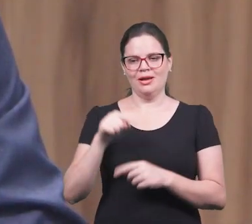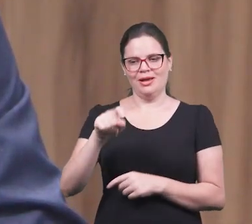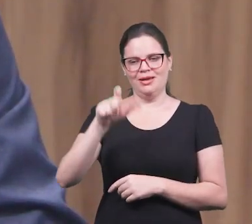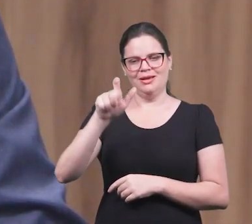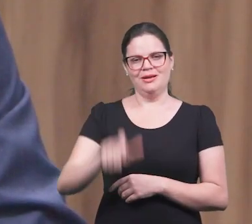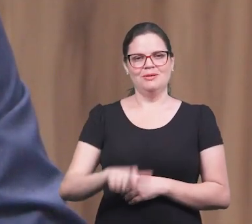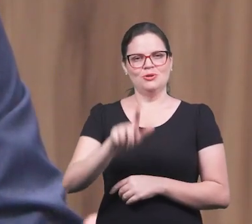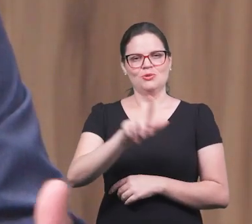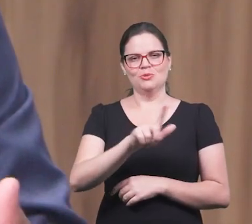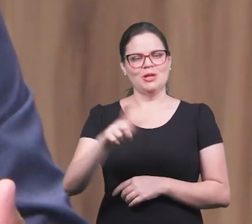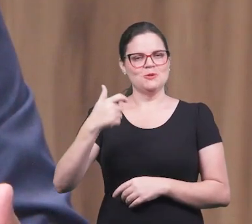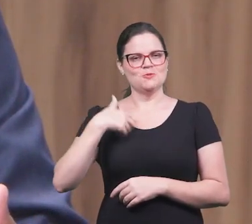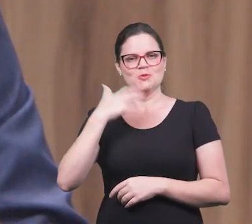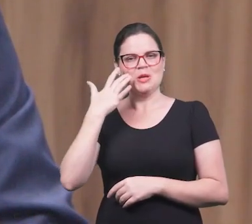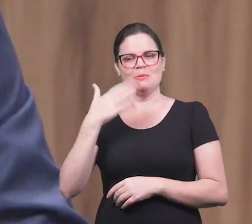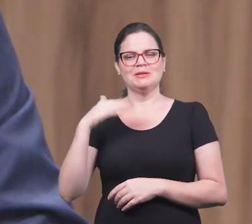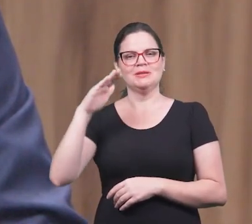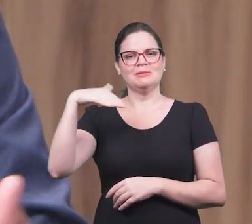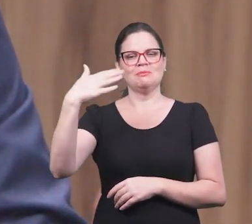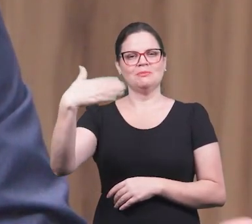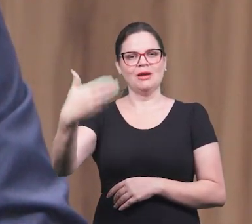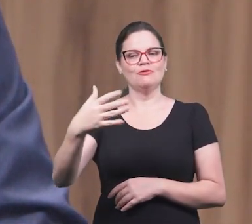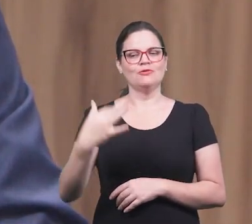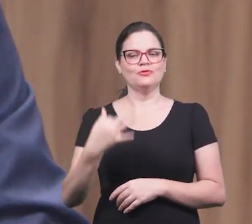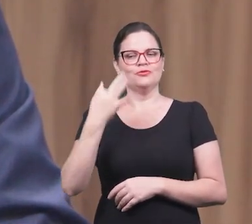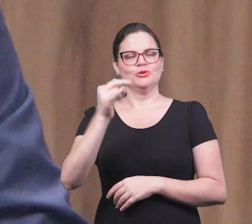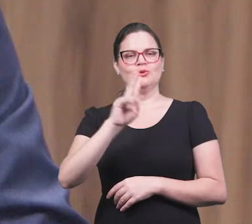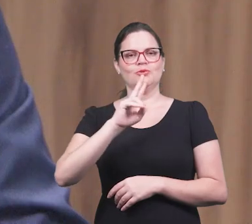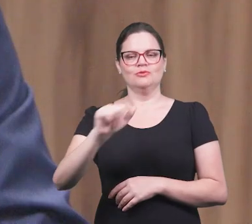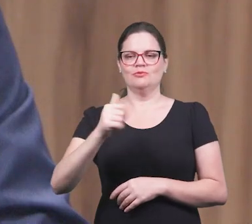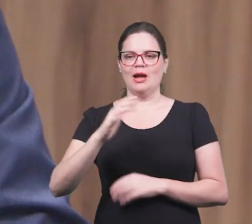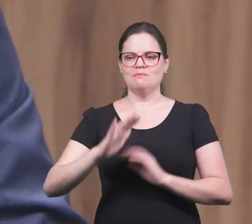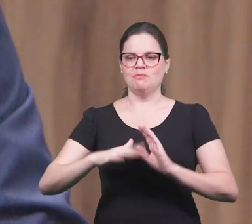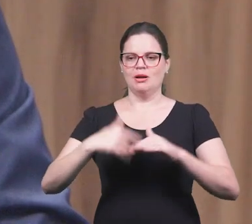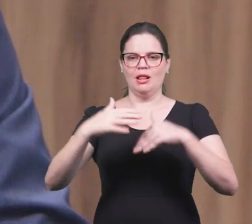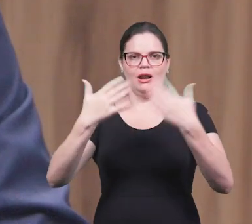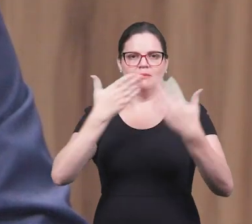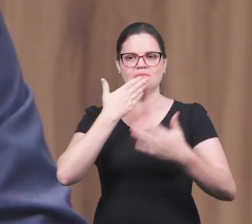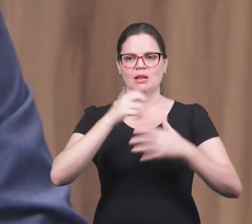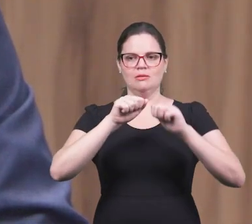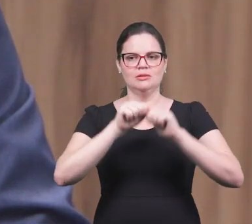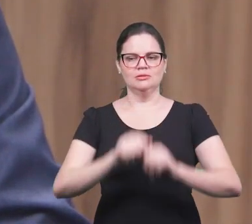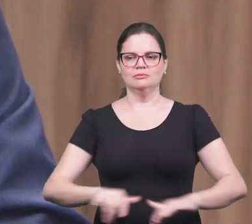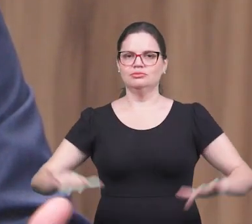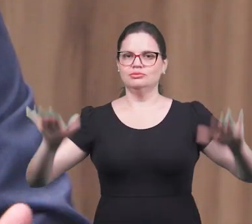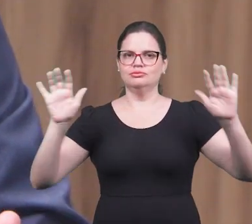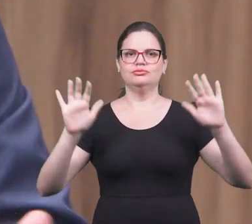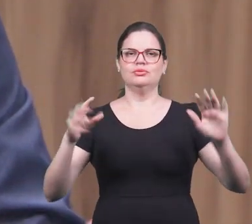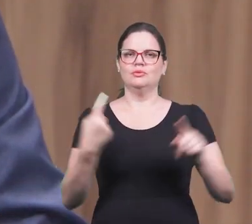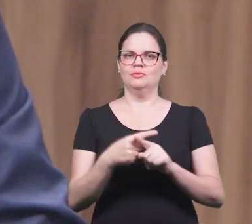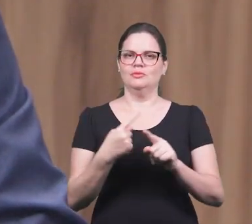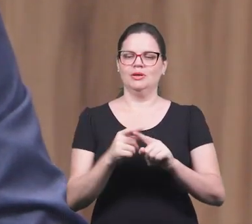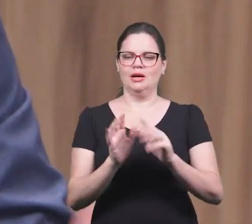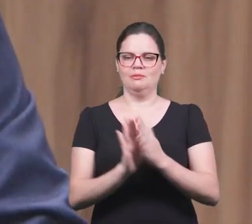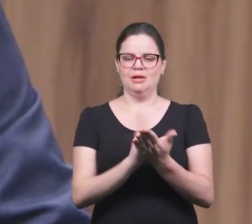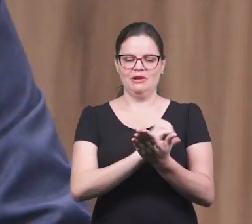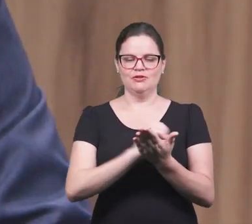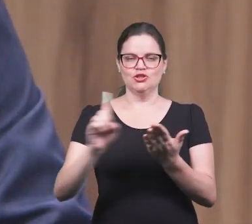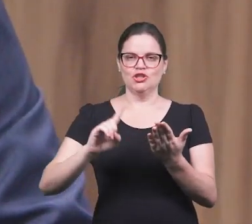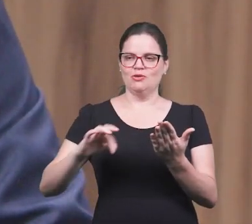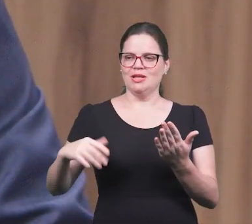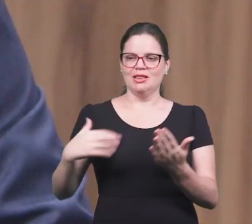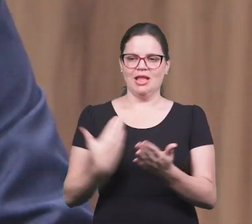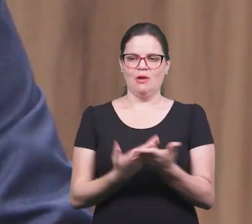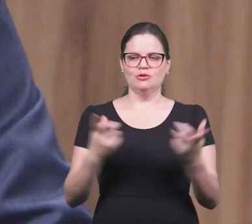dele iria produzir algo tão grandioso, que foi o valor da palavra chegando até os nossos